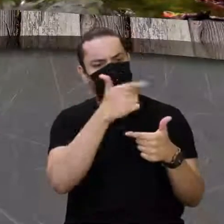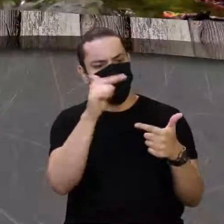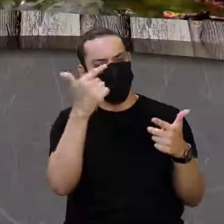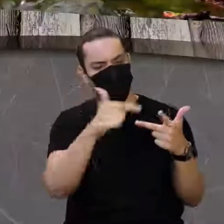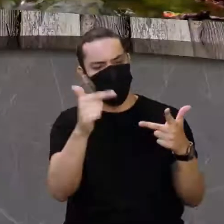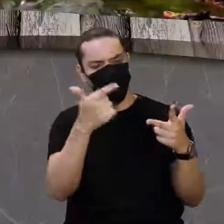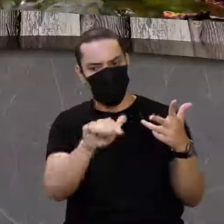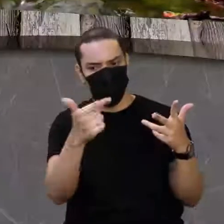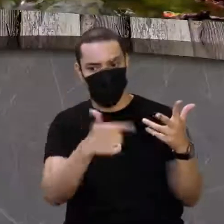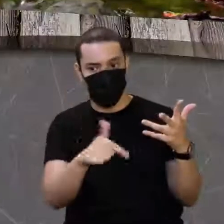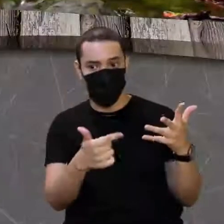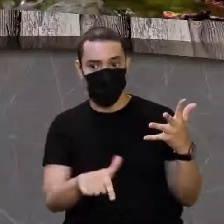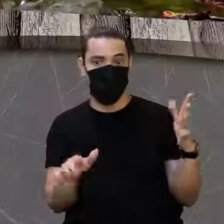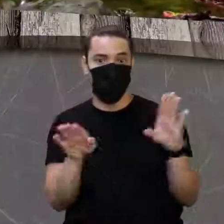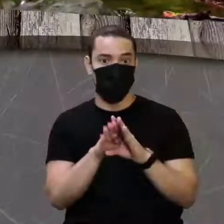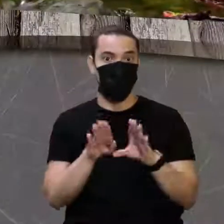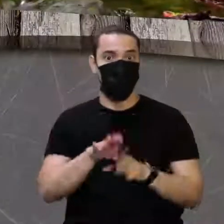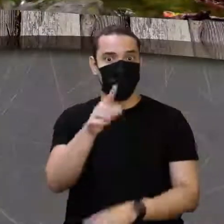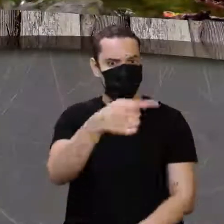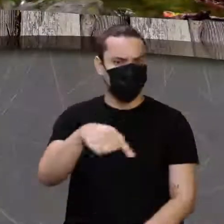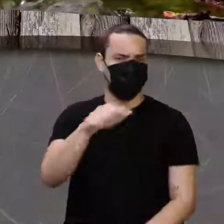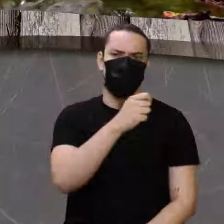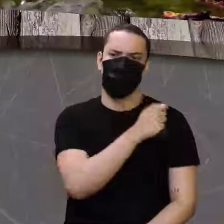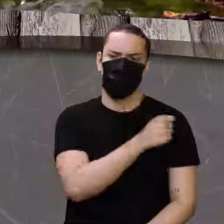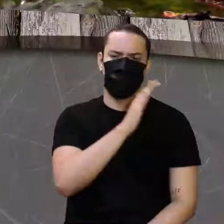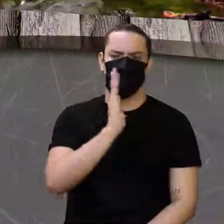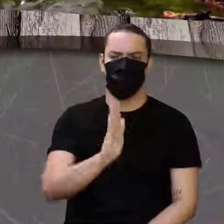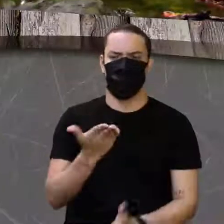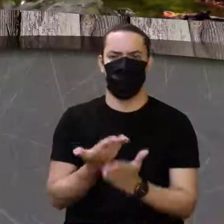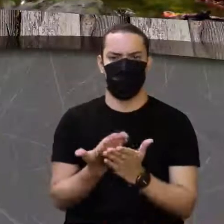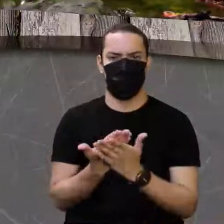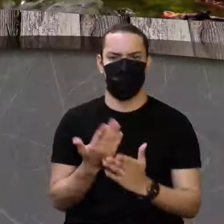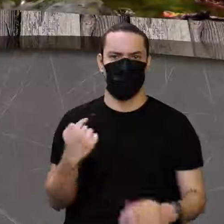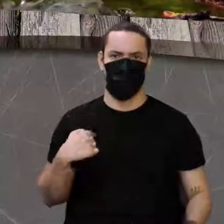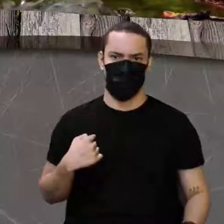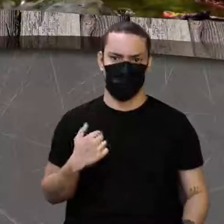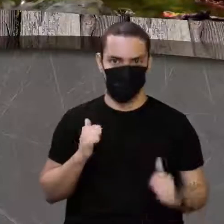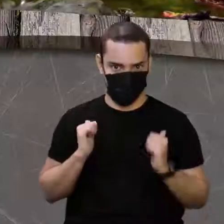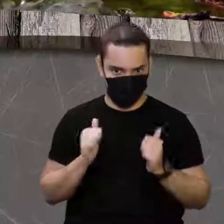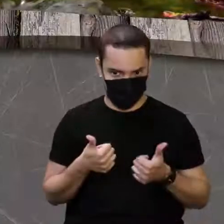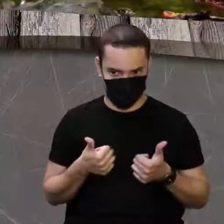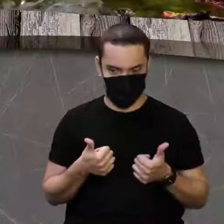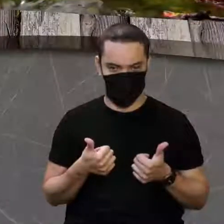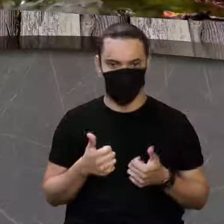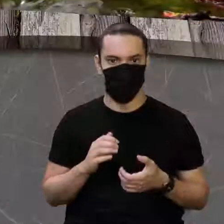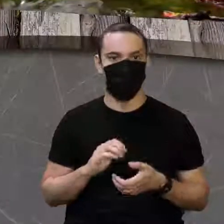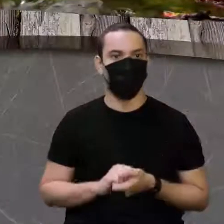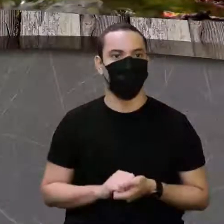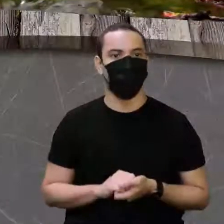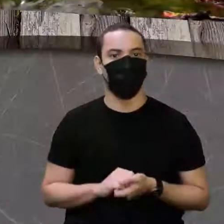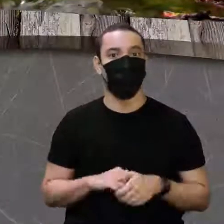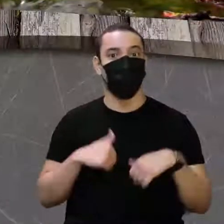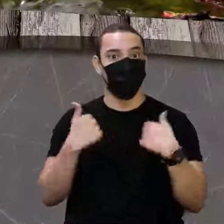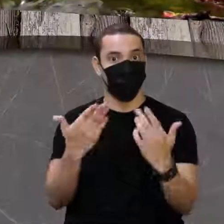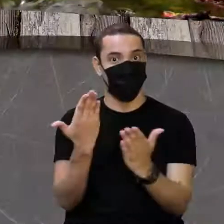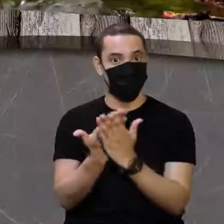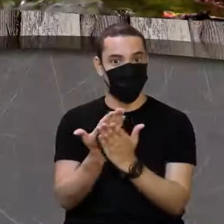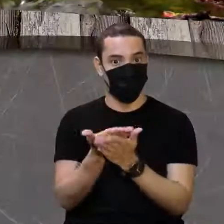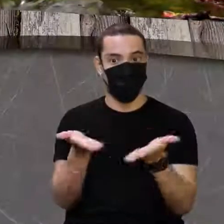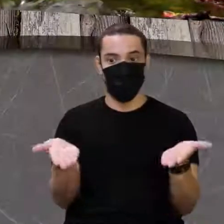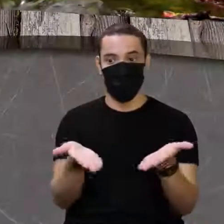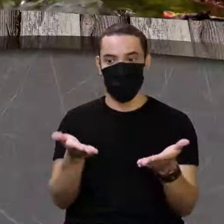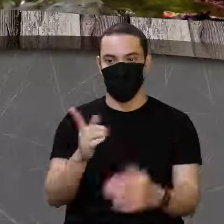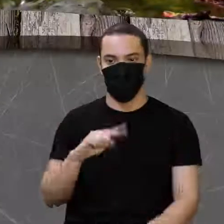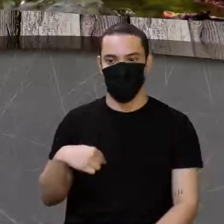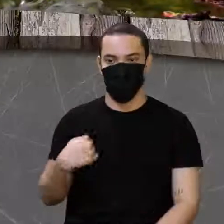do processo de especiação que você, caro aluno, já estudou aqui com a gente. Então, olha só, Na aula de hoje,